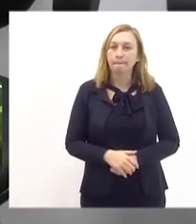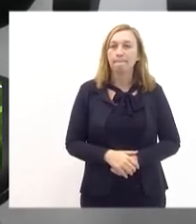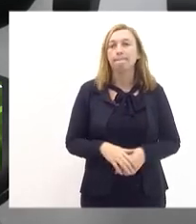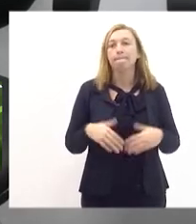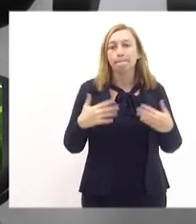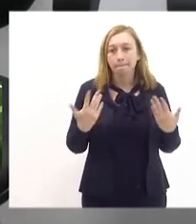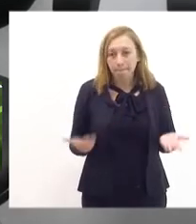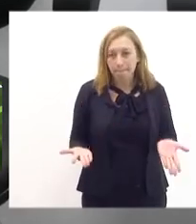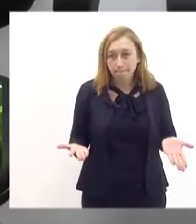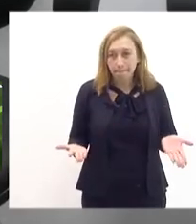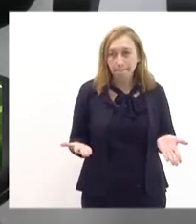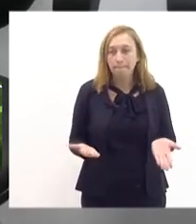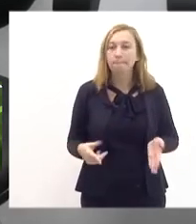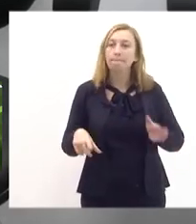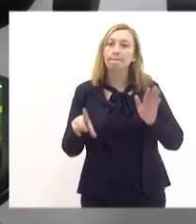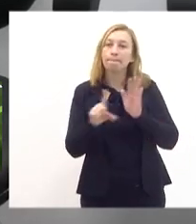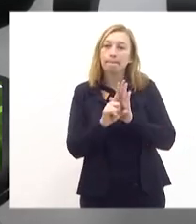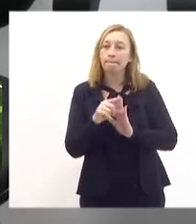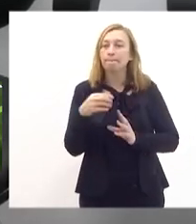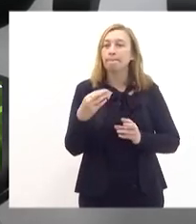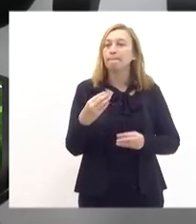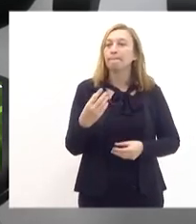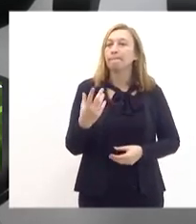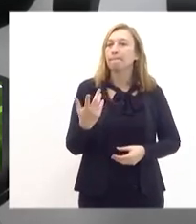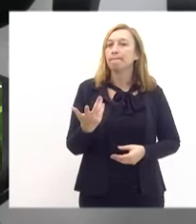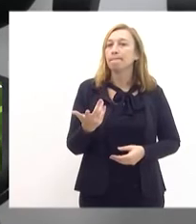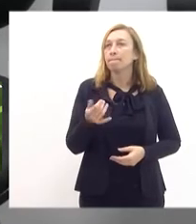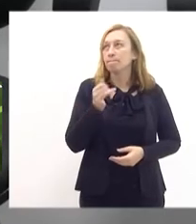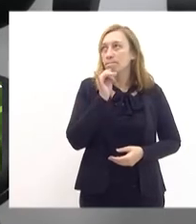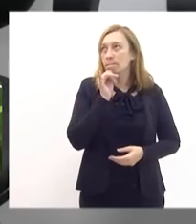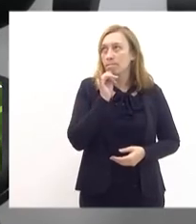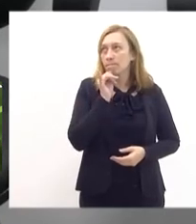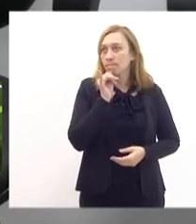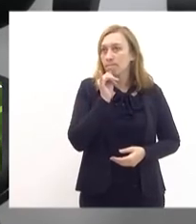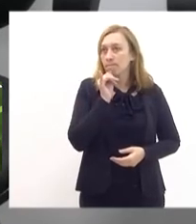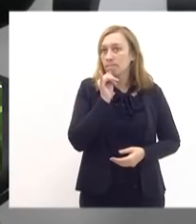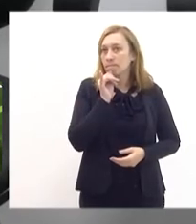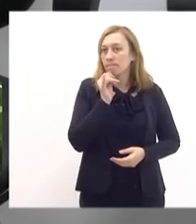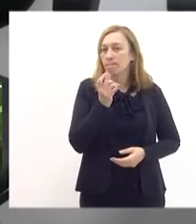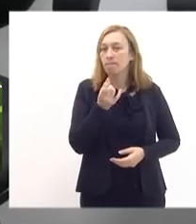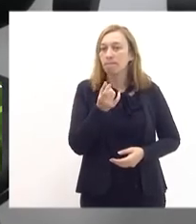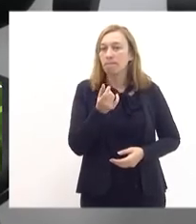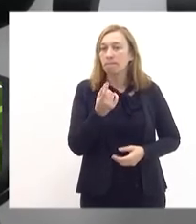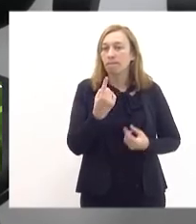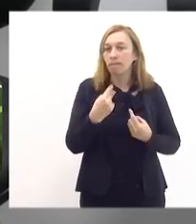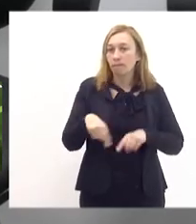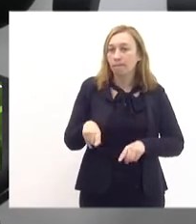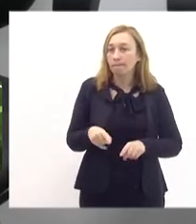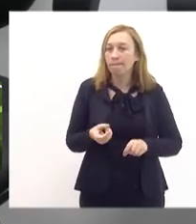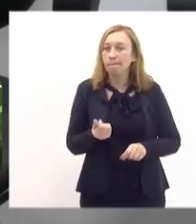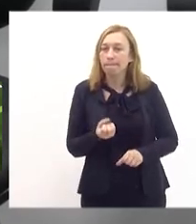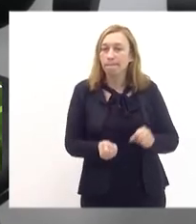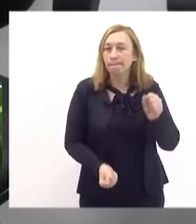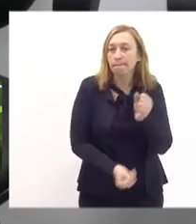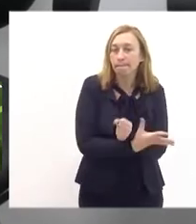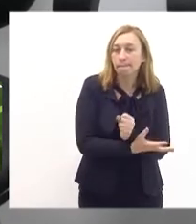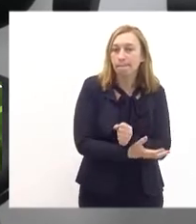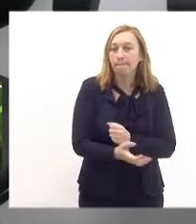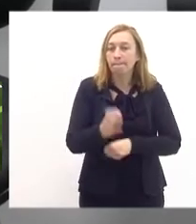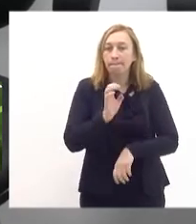Então, leis como, por exemplo, lei anticorrupção, a lei nossa do Estado do Rio de